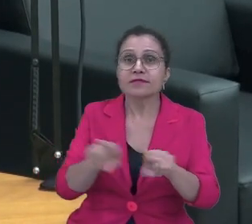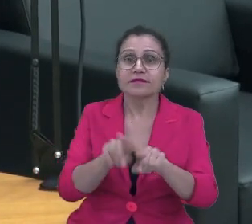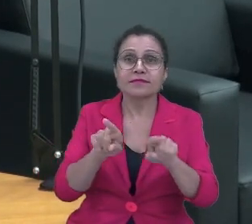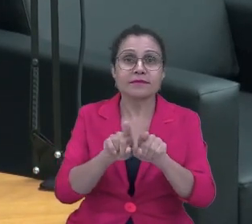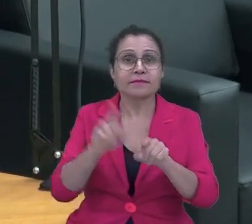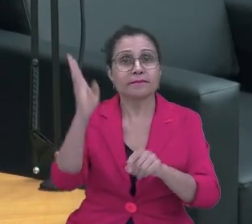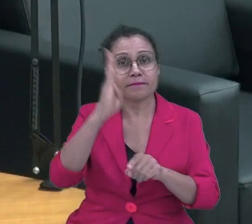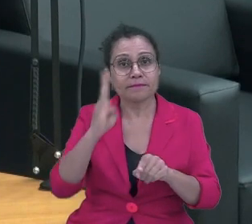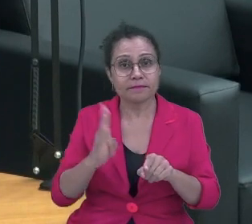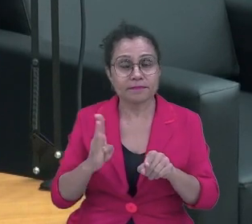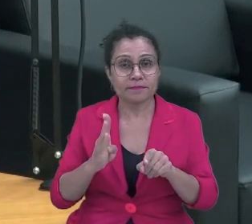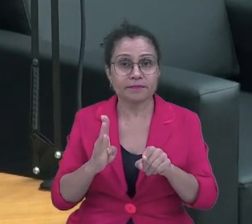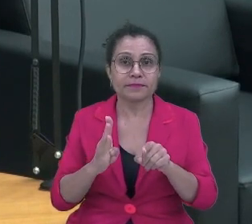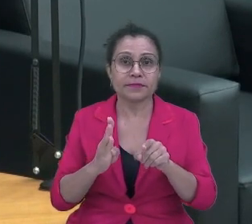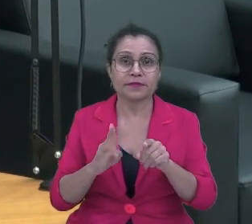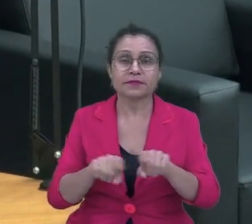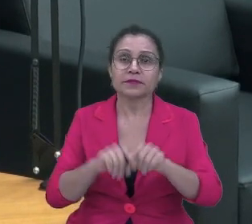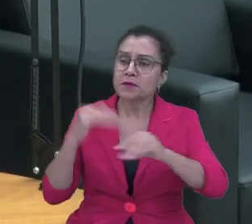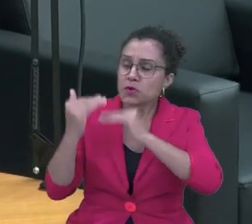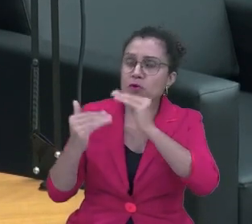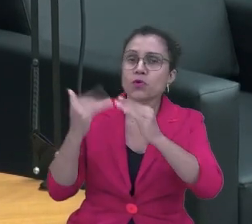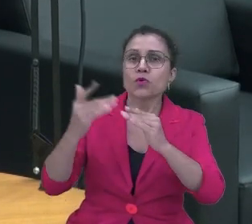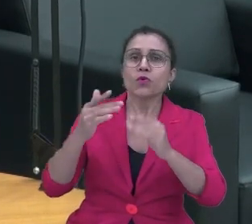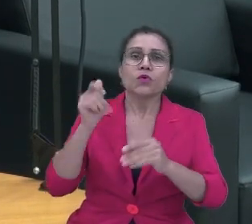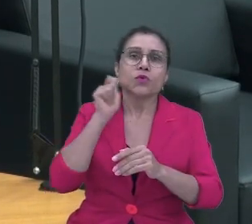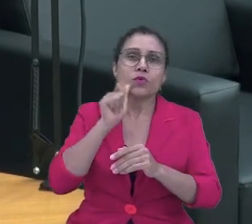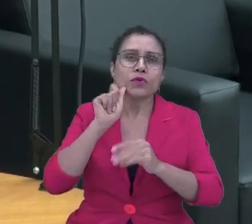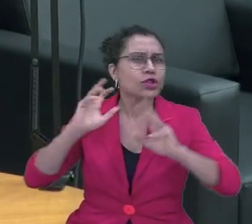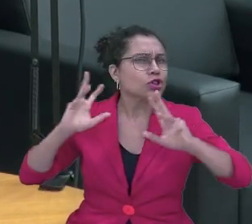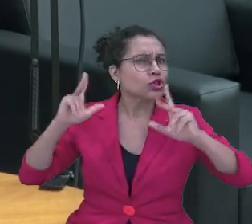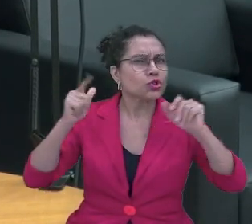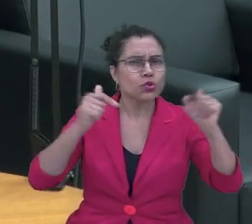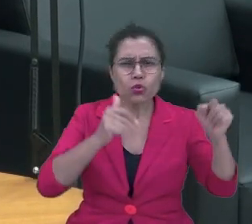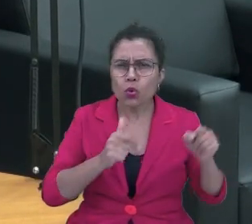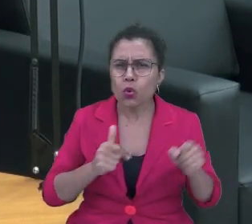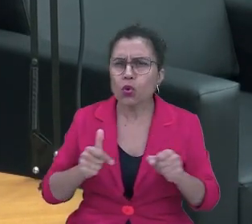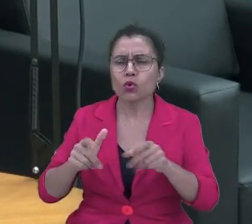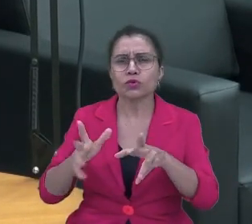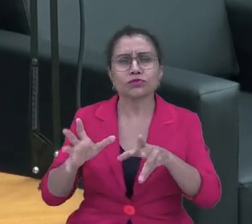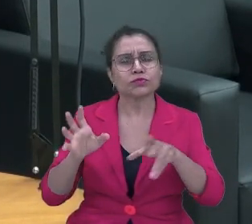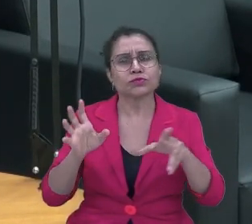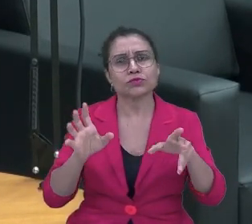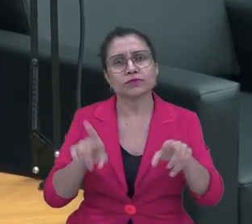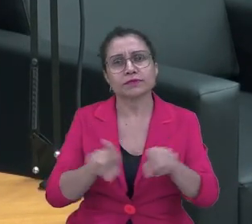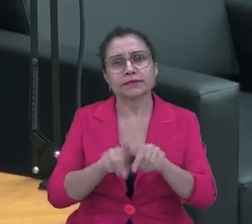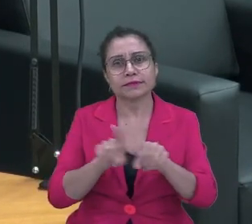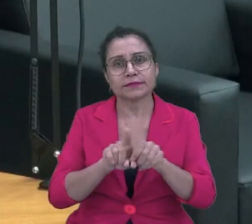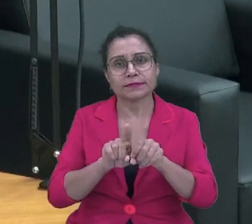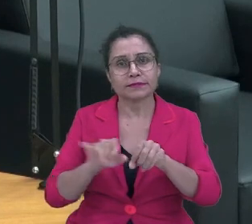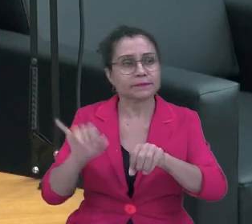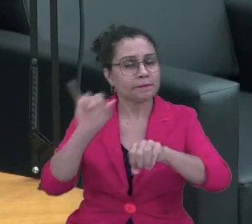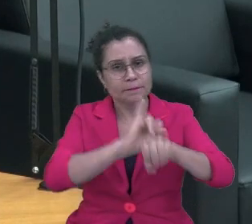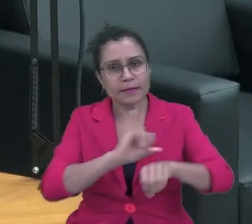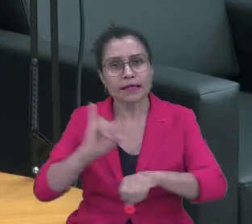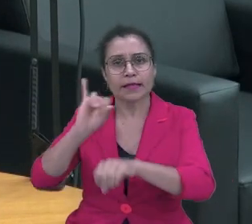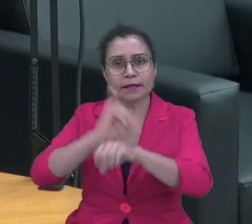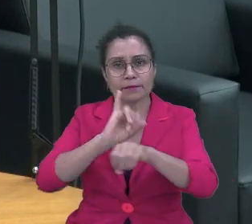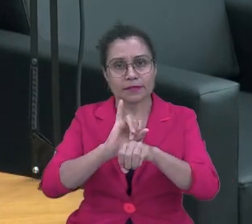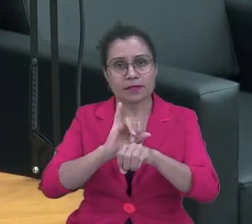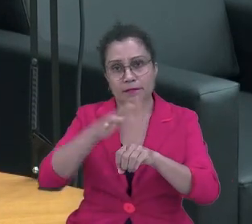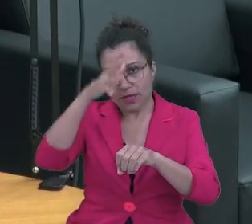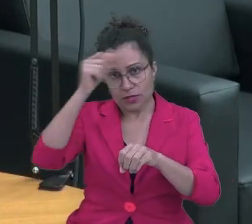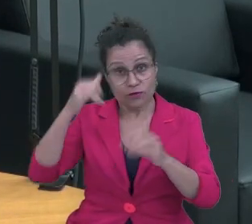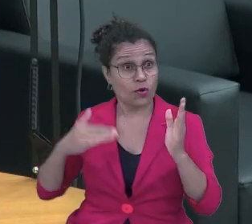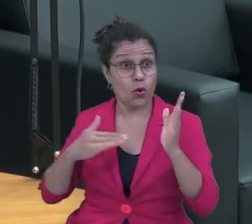a Federação Brasileira do Progresso Feminino, em todas as capitais. Por exemplo, Mato Grosso, só para encerrar, foi